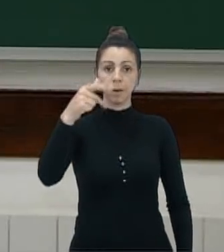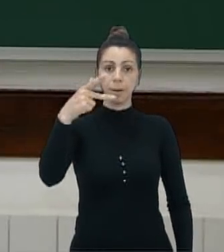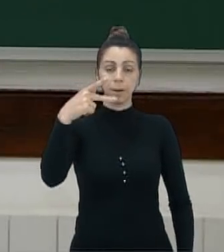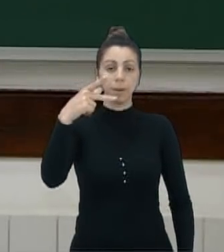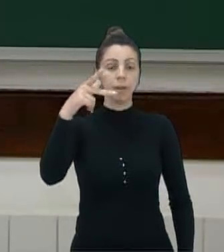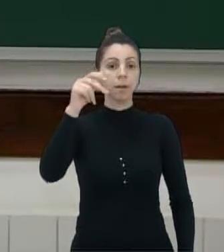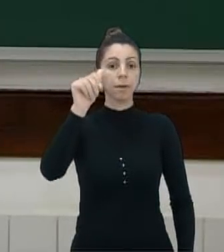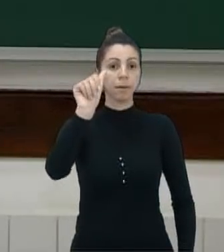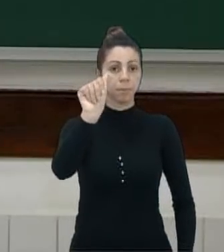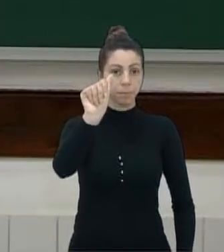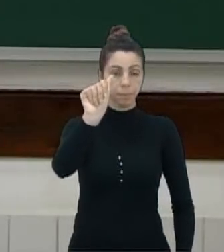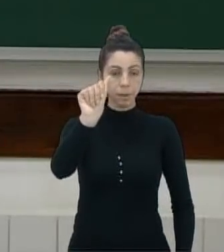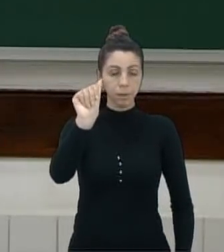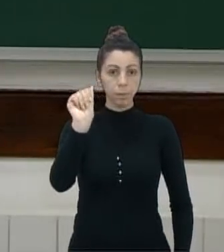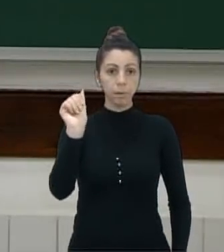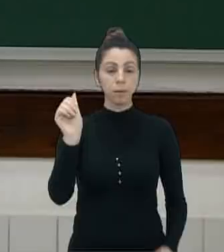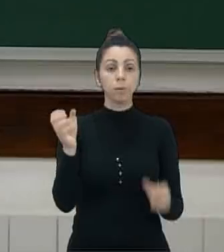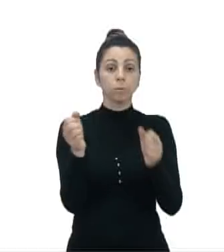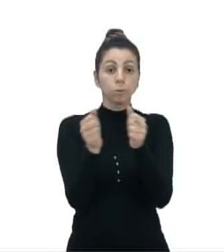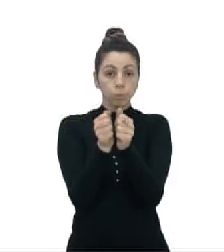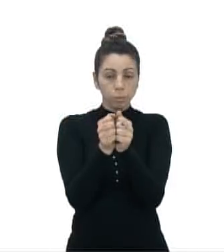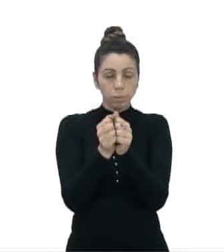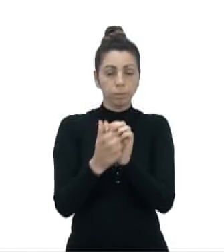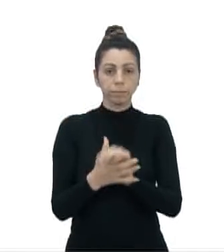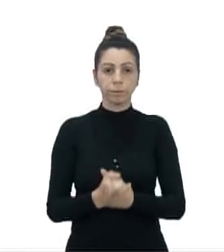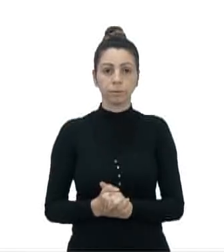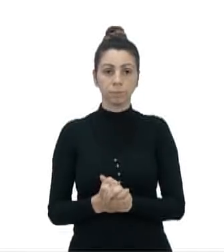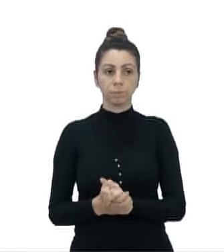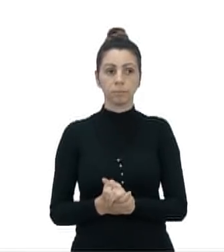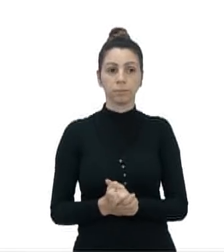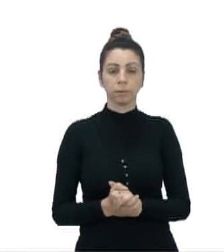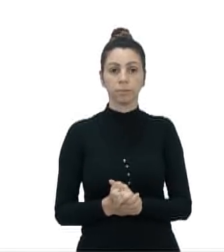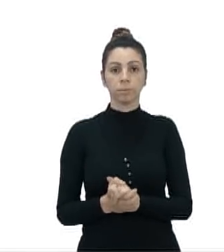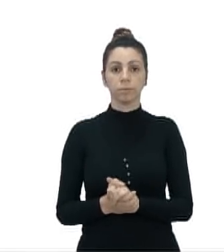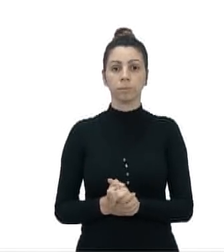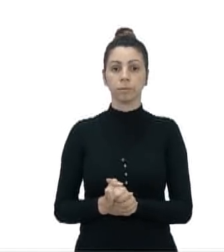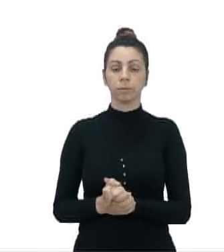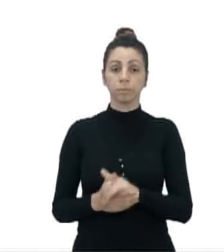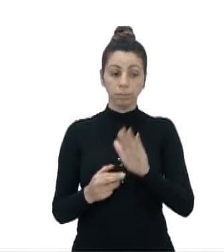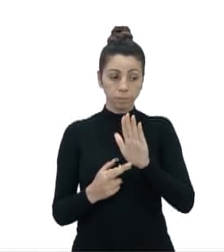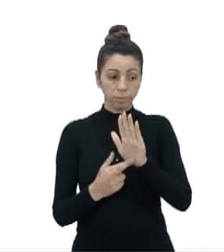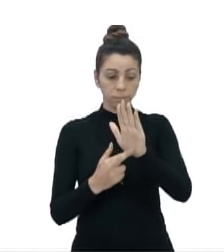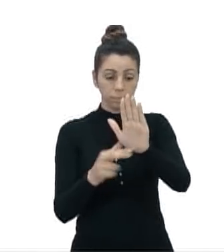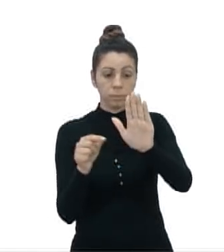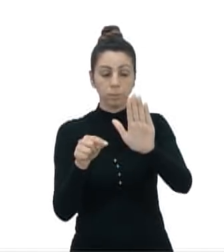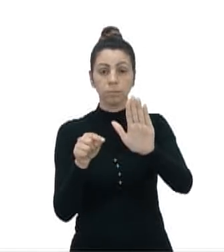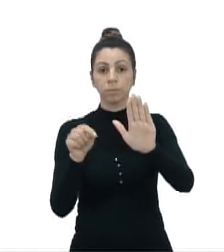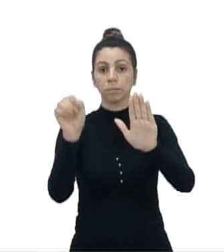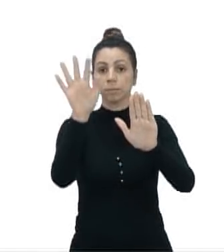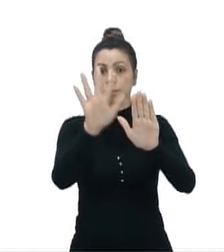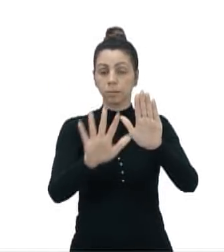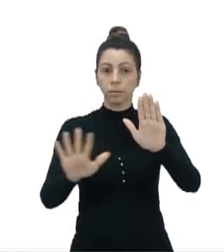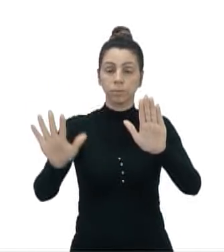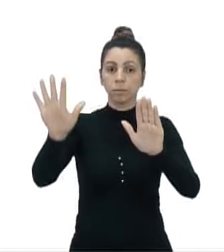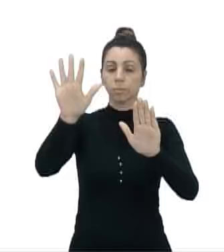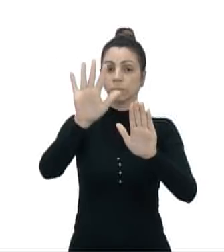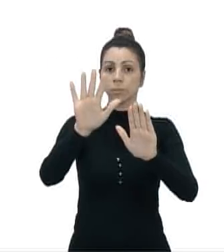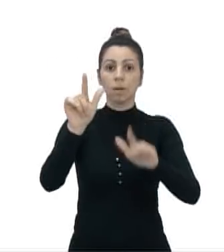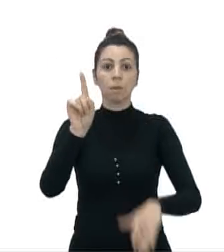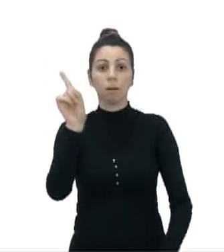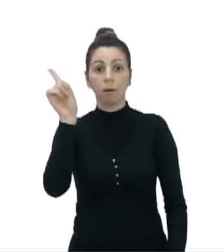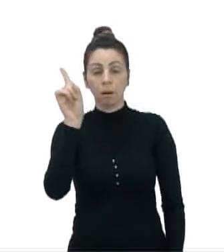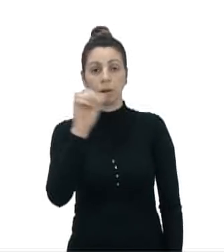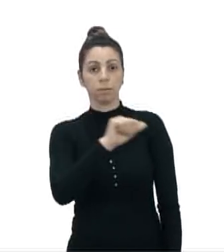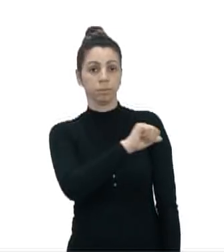as coordenadas. No plano cartesiano abaixo, está representado o mapa da região metropolitana do Rio de